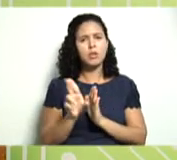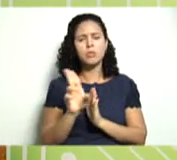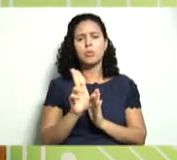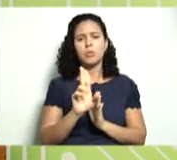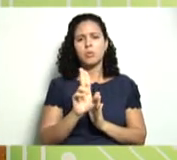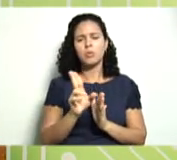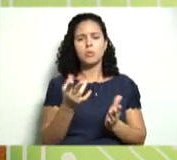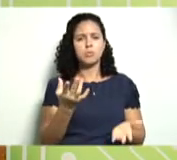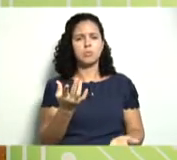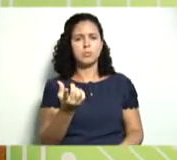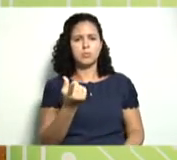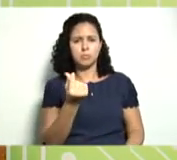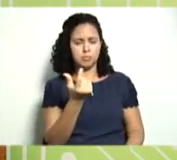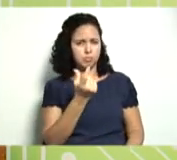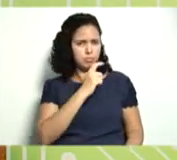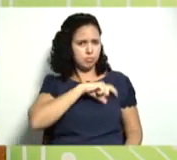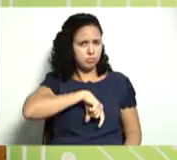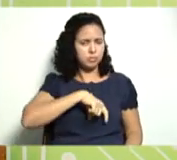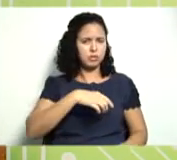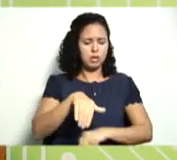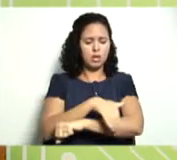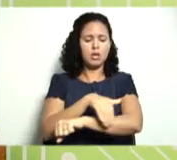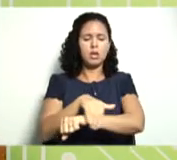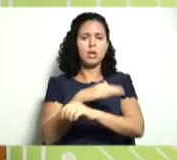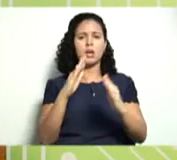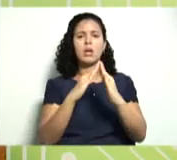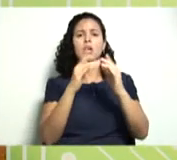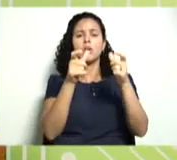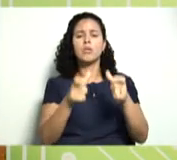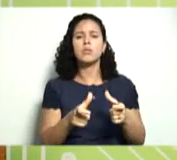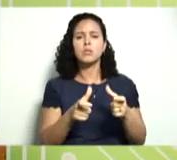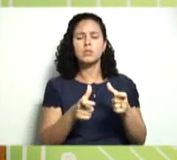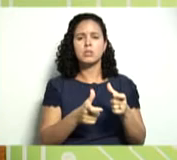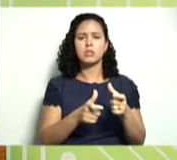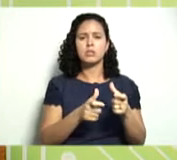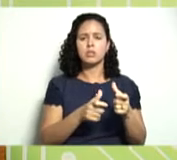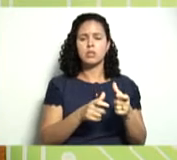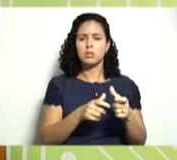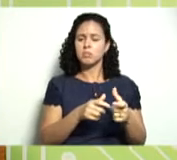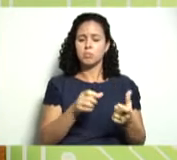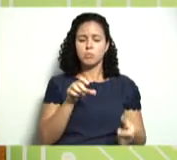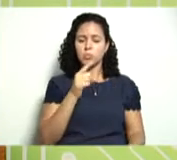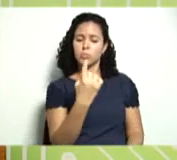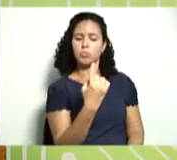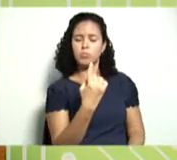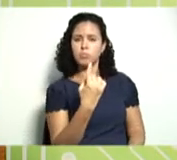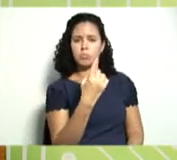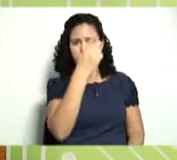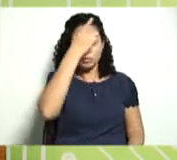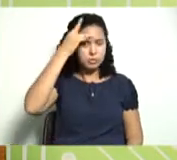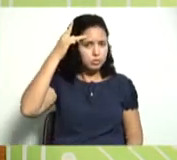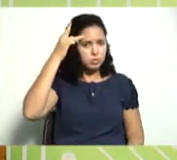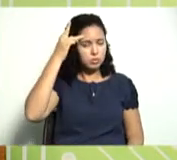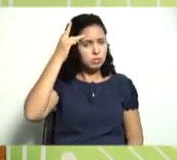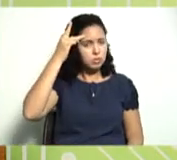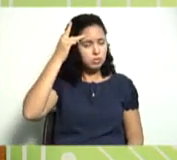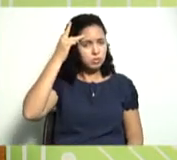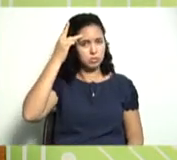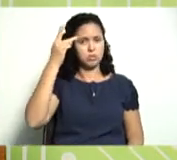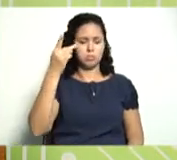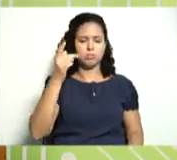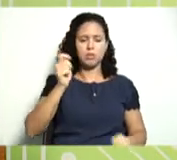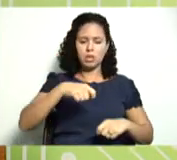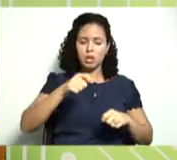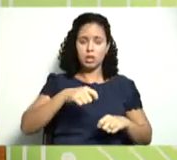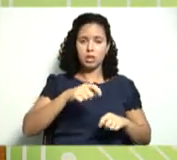salário o endereço desse funcionário se fosse um funcionário bem agora se são é mil